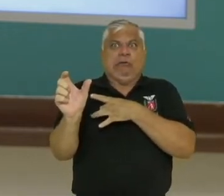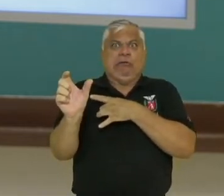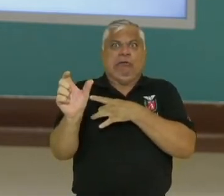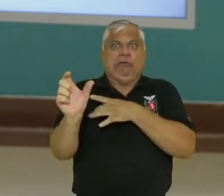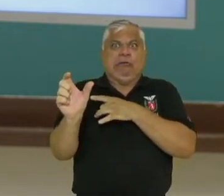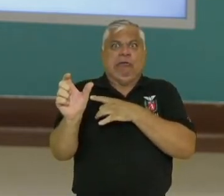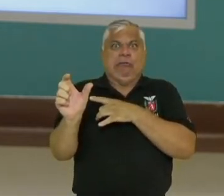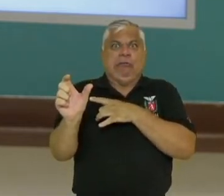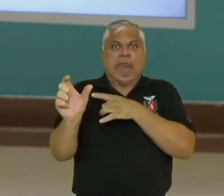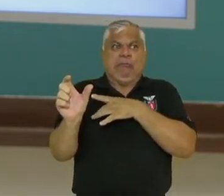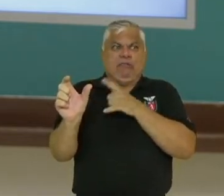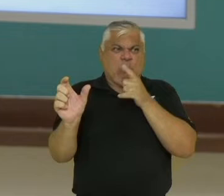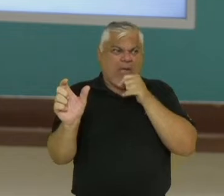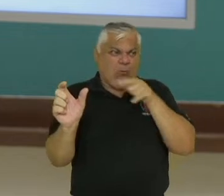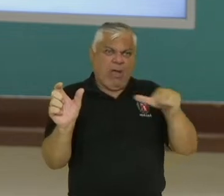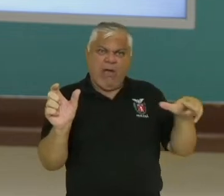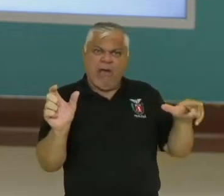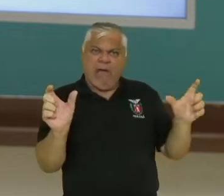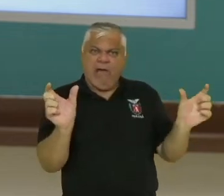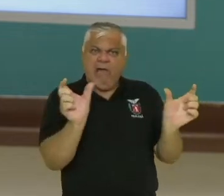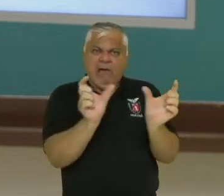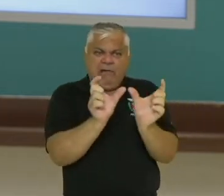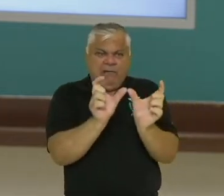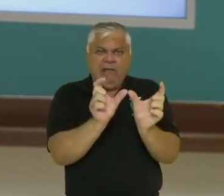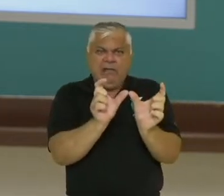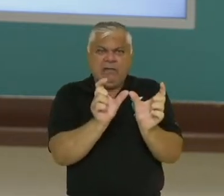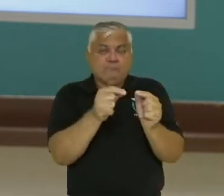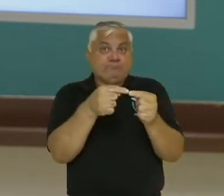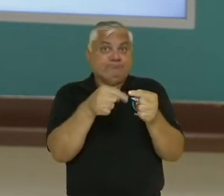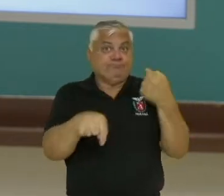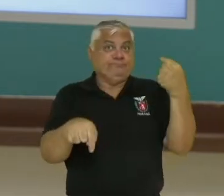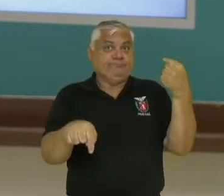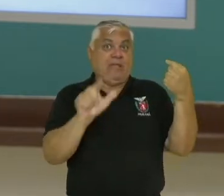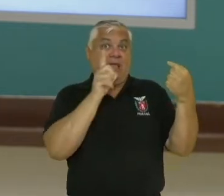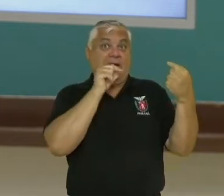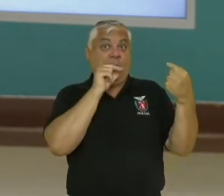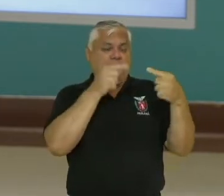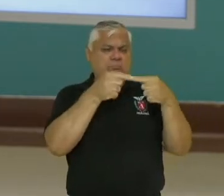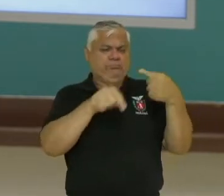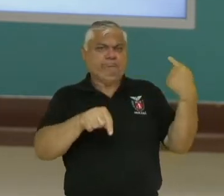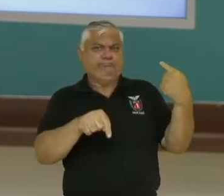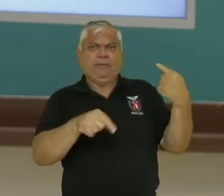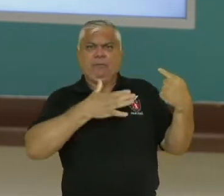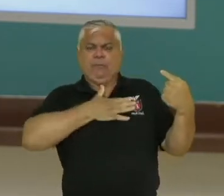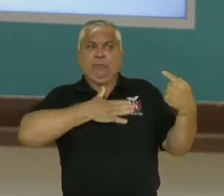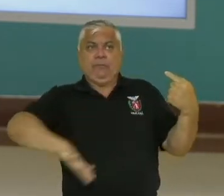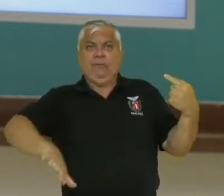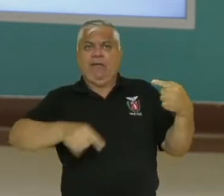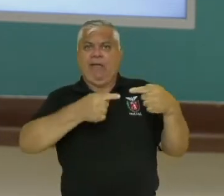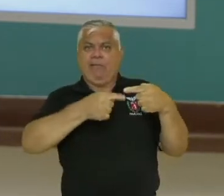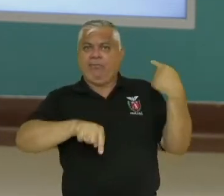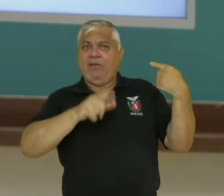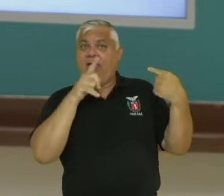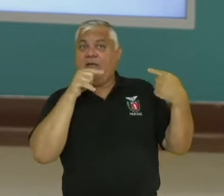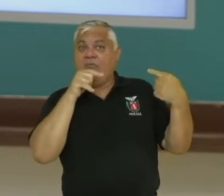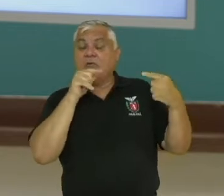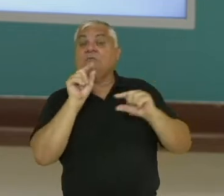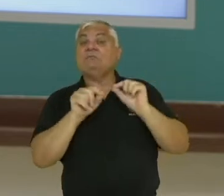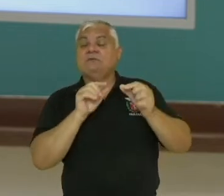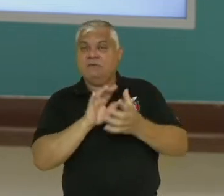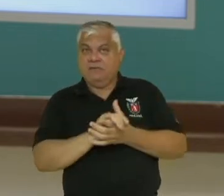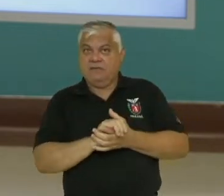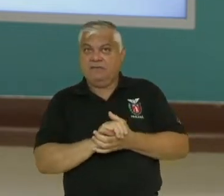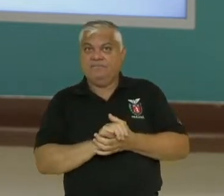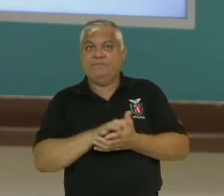Medo de água, ou seja, não tem afinidade com água, não gosta de água, ou seja,